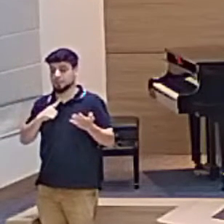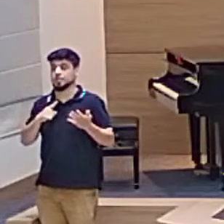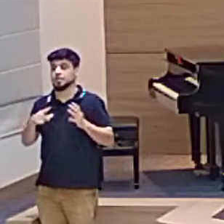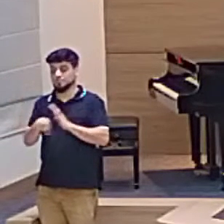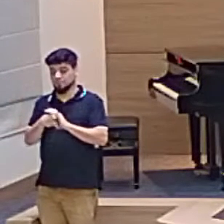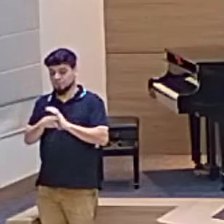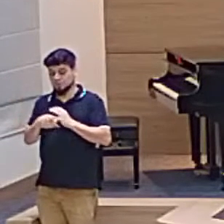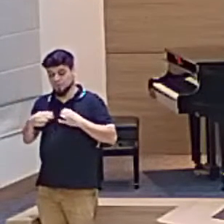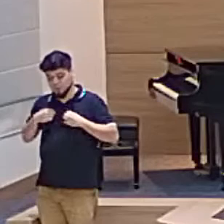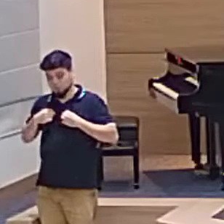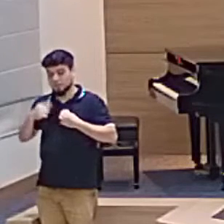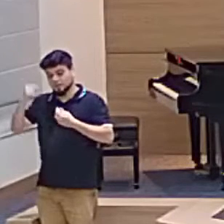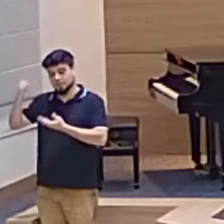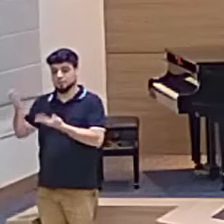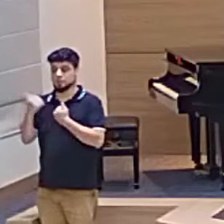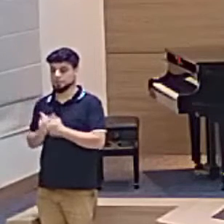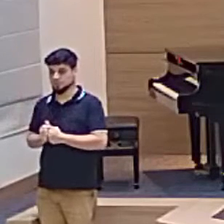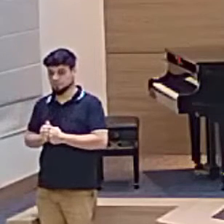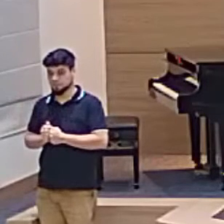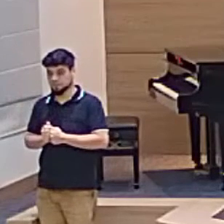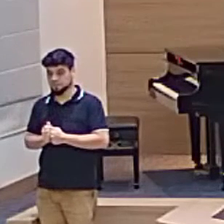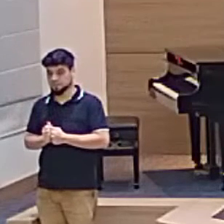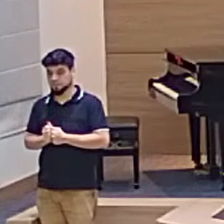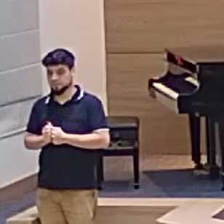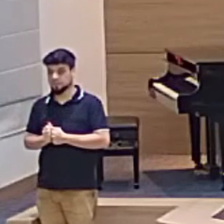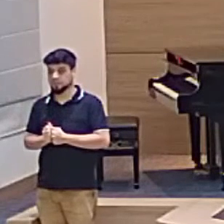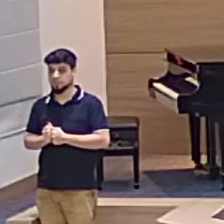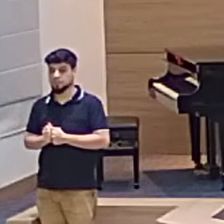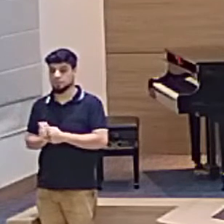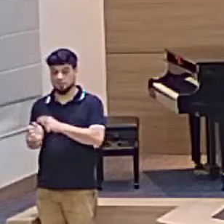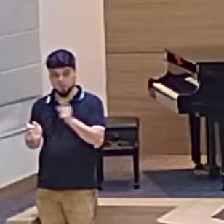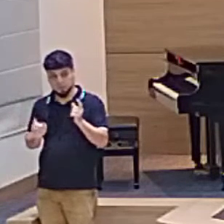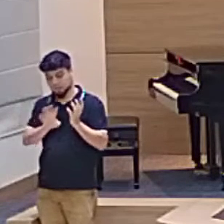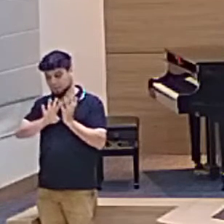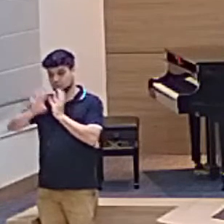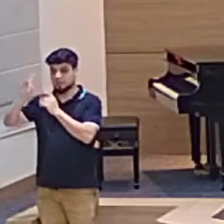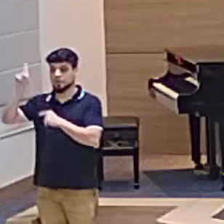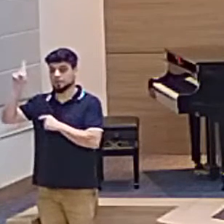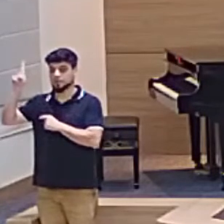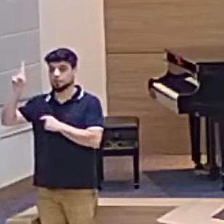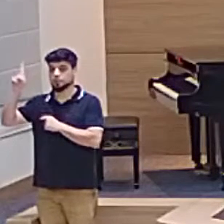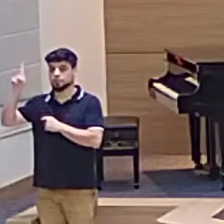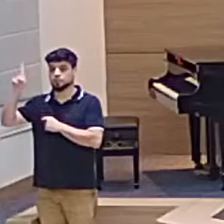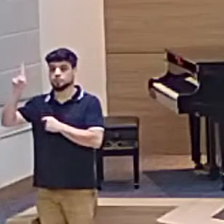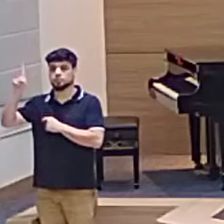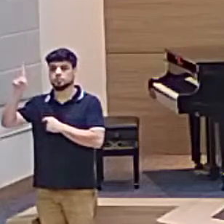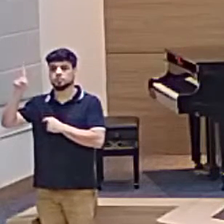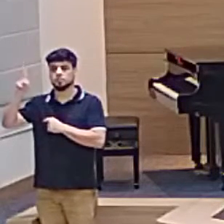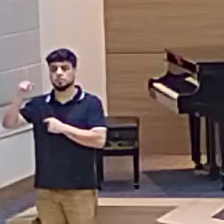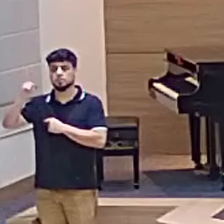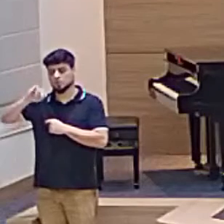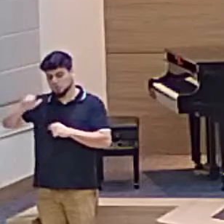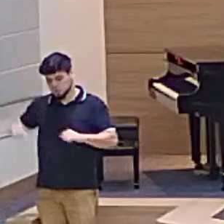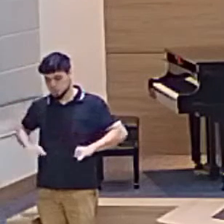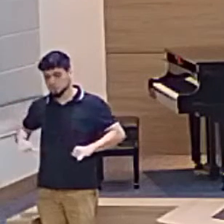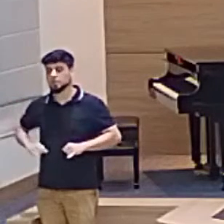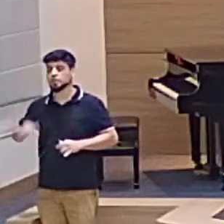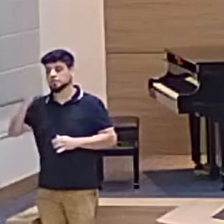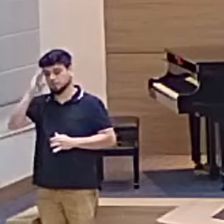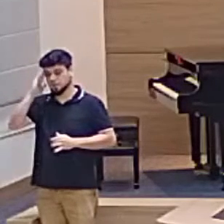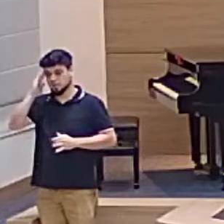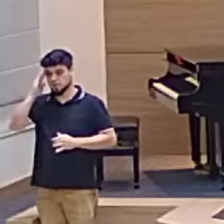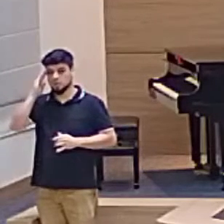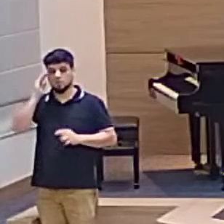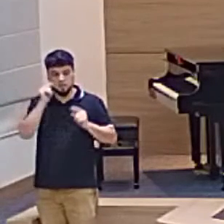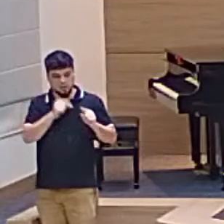purificada pelo senhor sua família está nessa direção já entendeu isso ele orou também pelas relações dos seus filhos